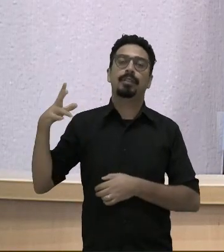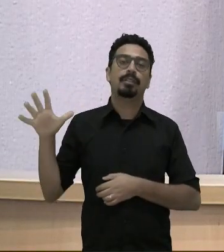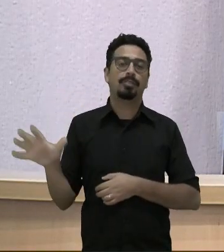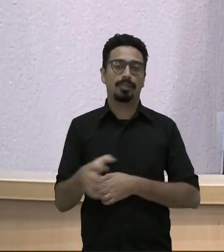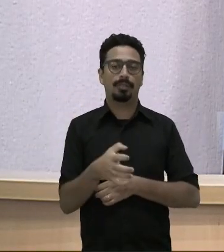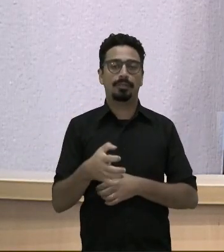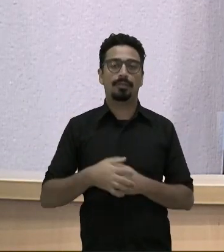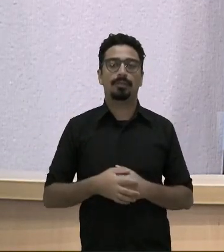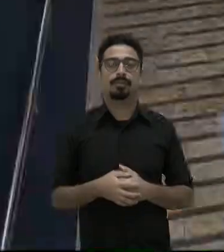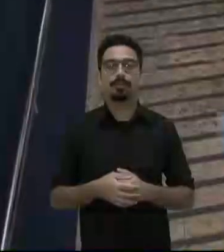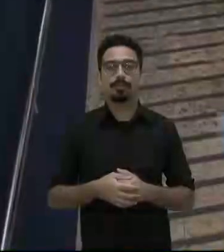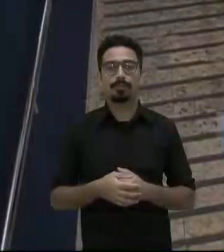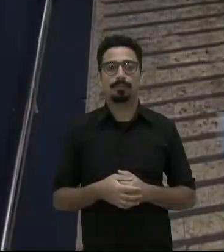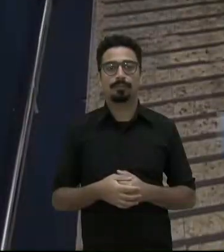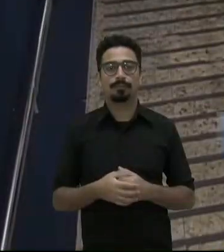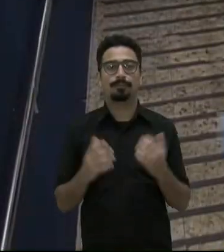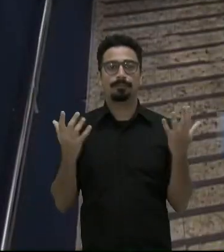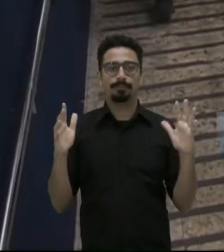Tigrão.